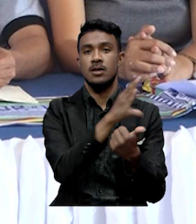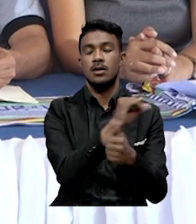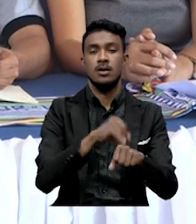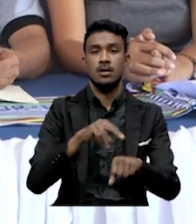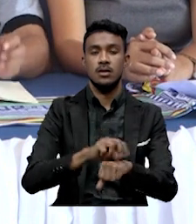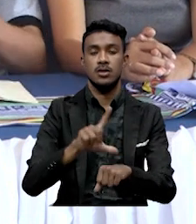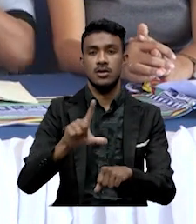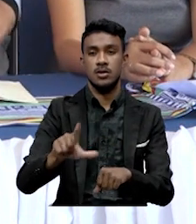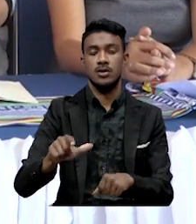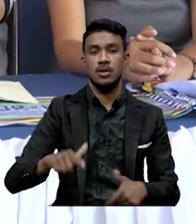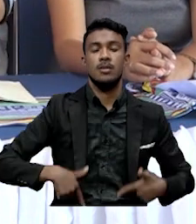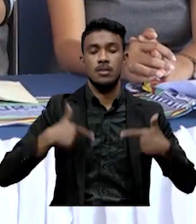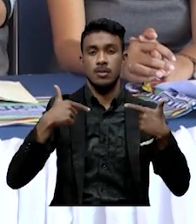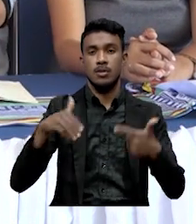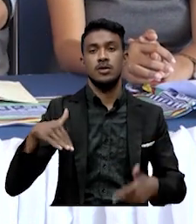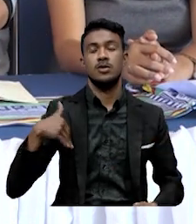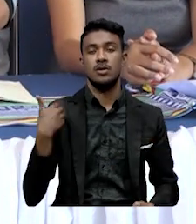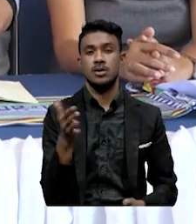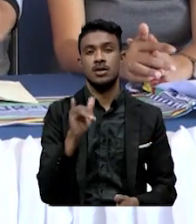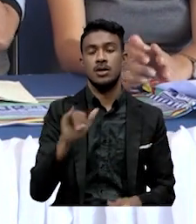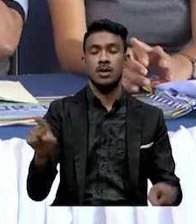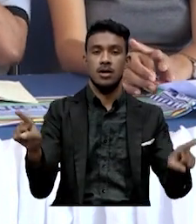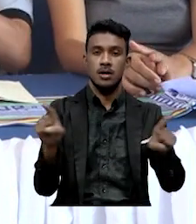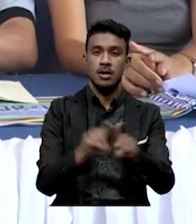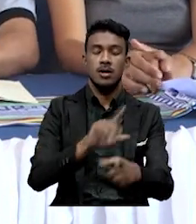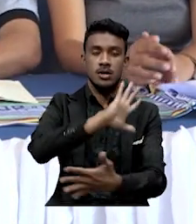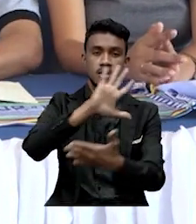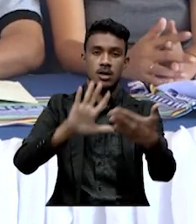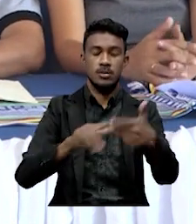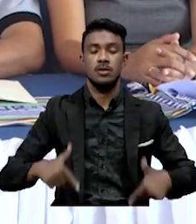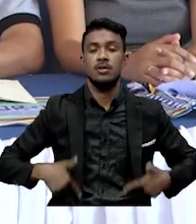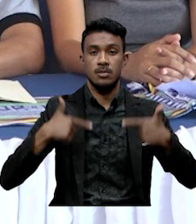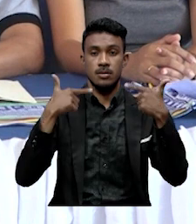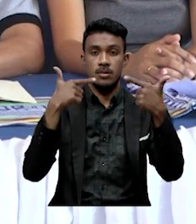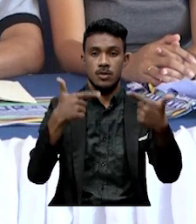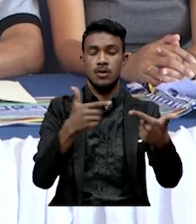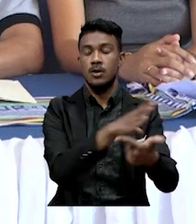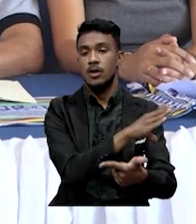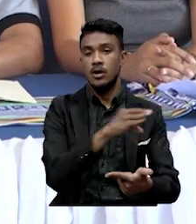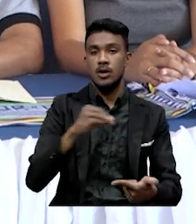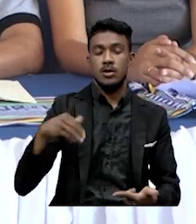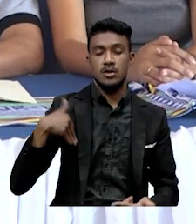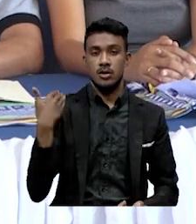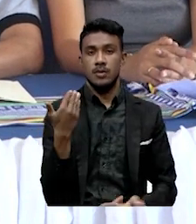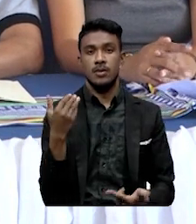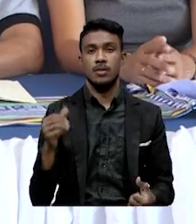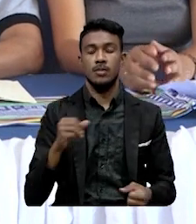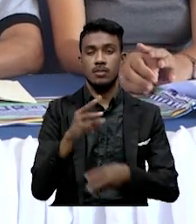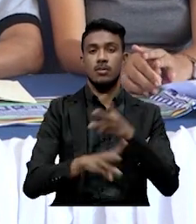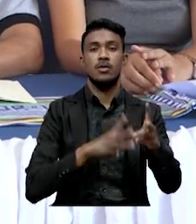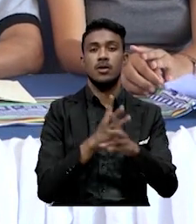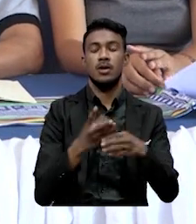Mundial Juventude Nian. Celebração Jornada Mundial Juventude e Igreja Particular e